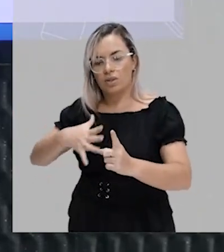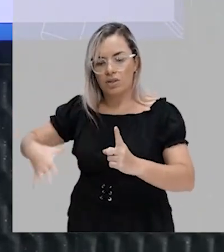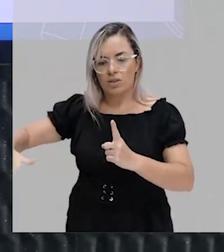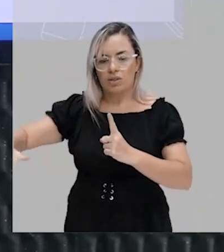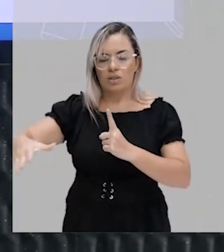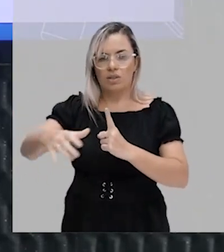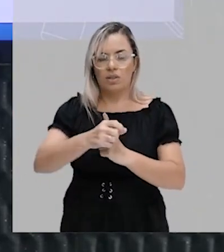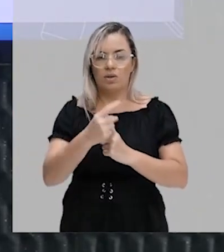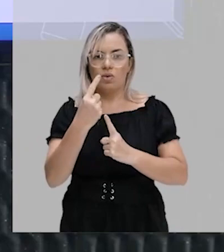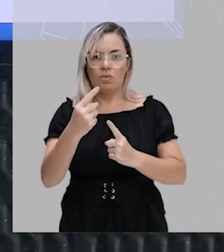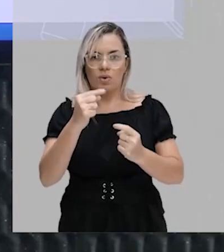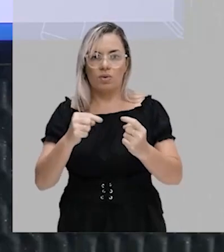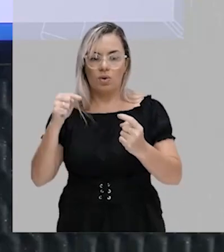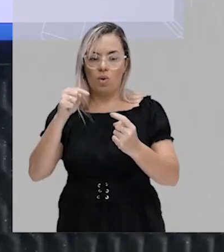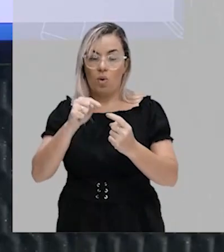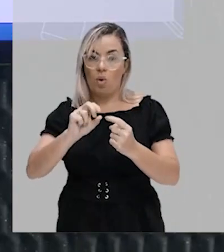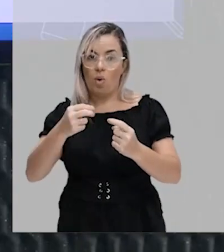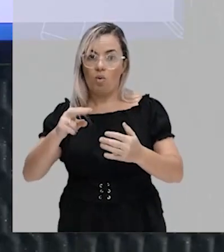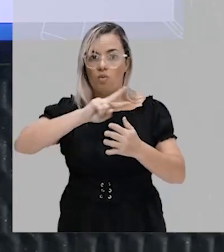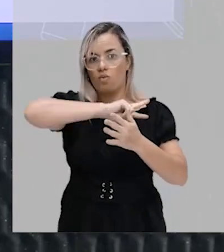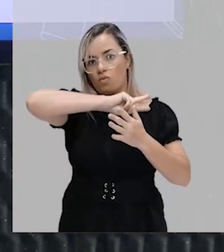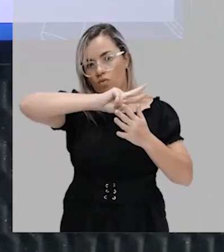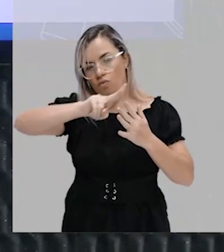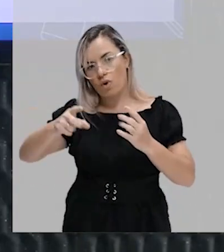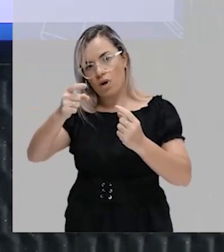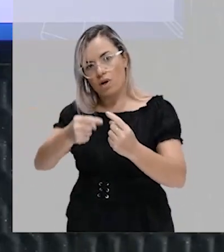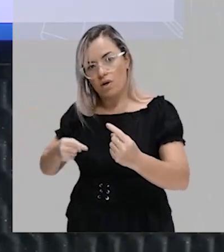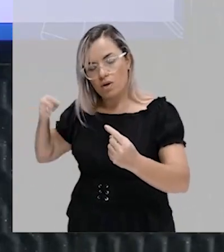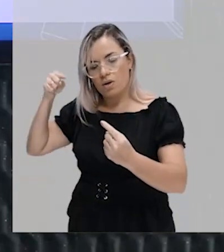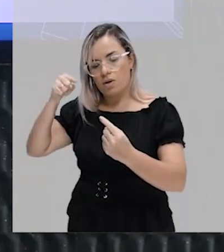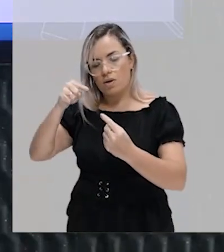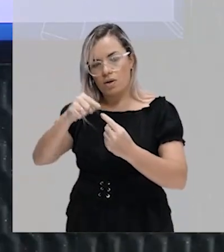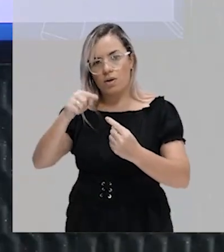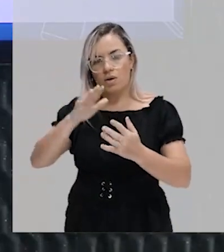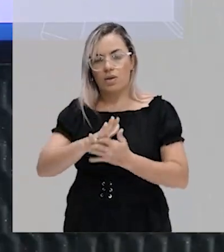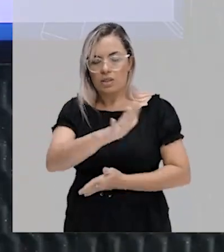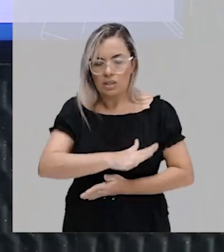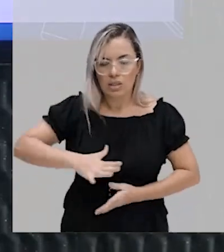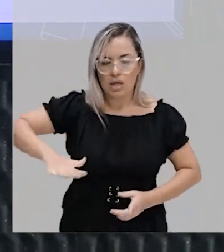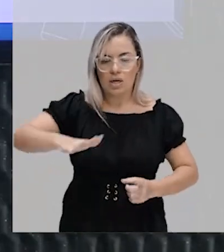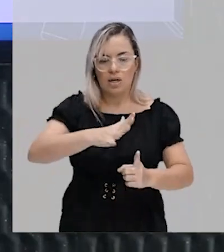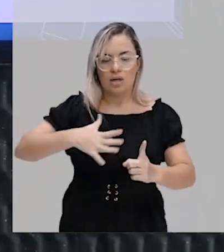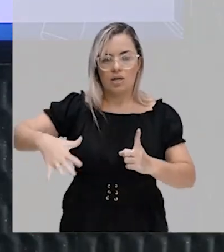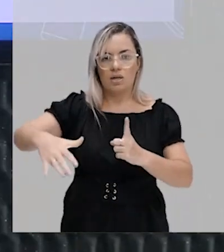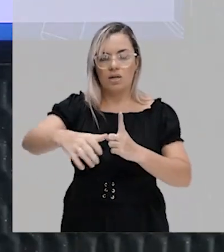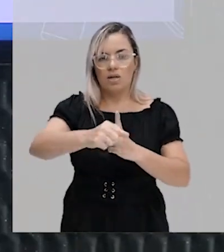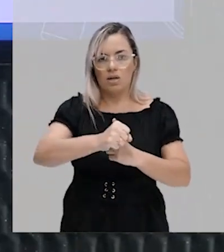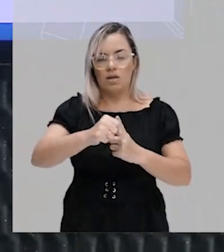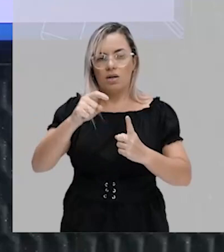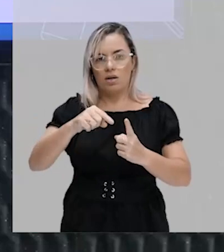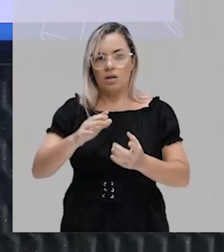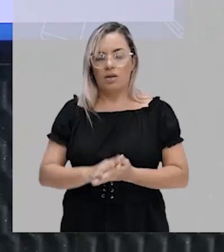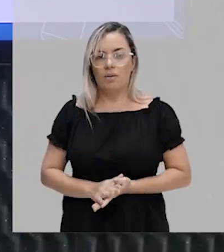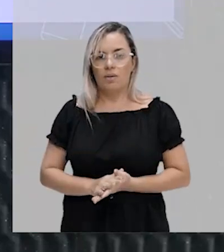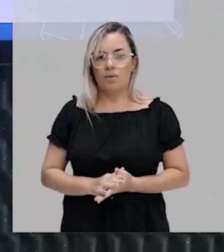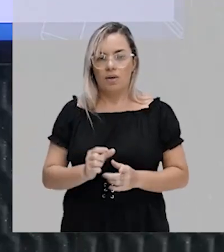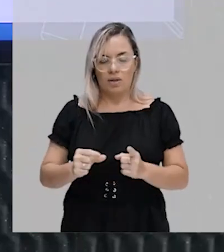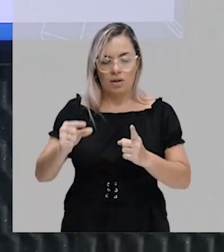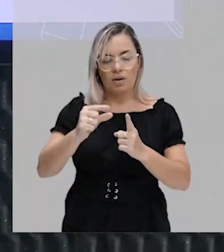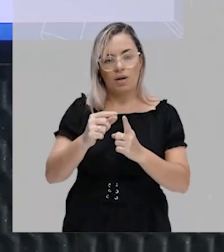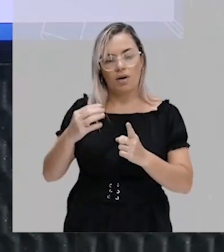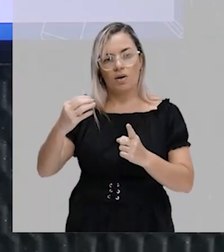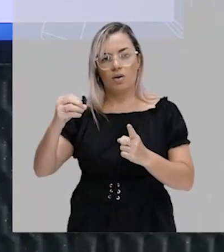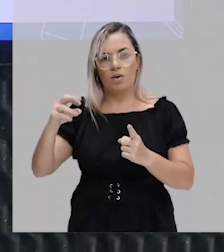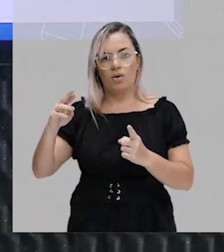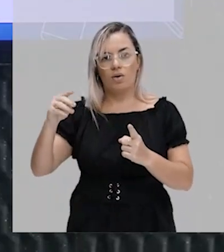funções também, né? Cumpre várias funções no corpo social, certo? Inclusive a palavra corpo também veio dessa